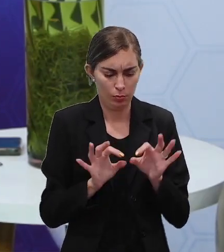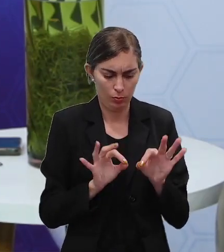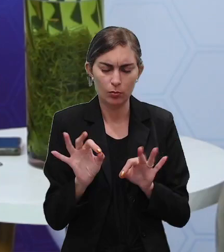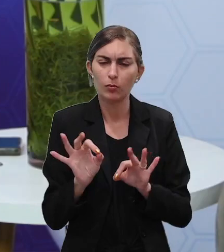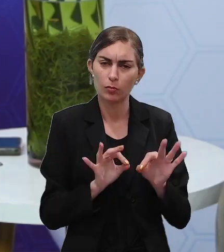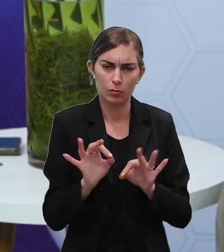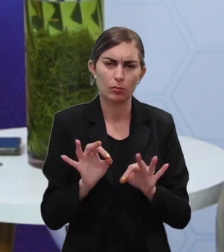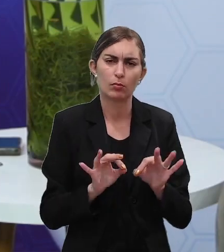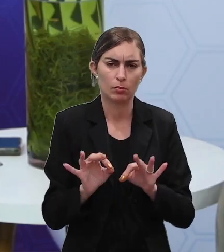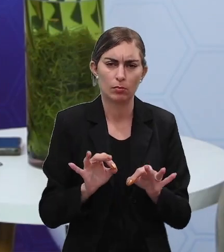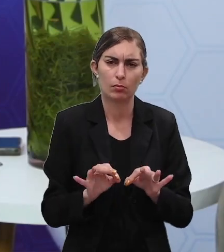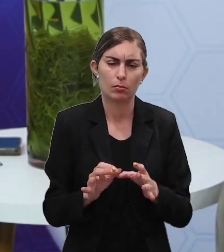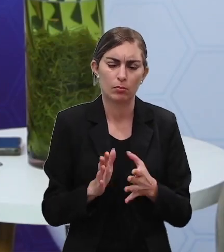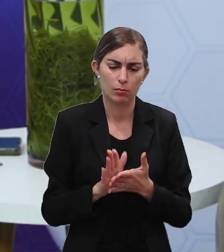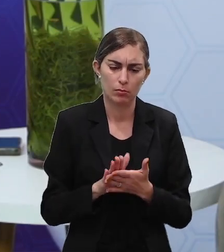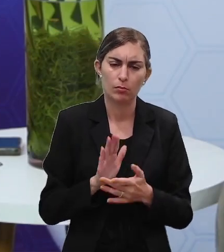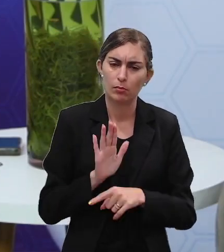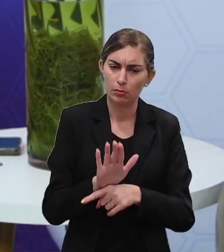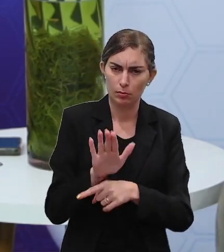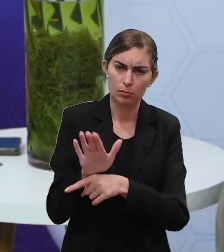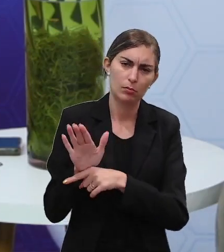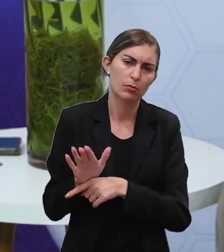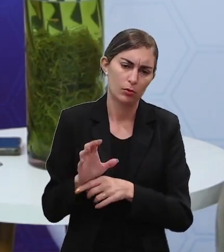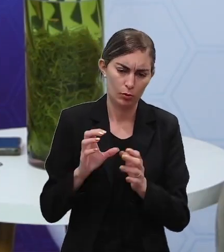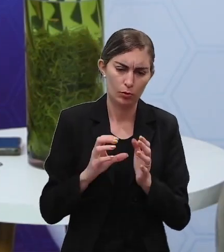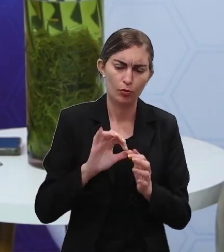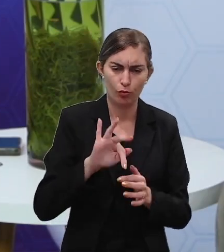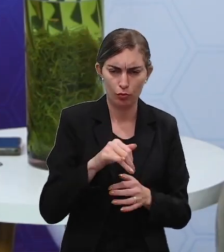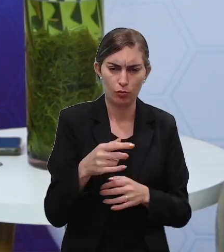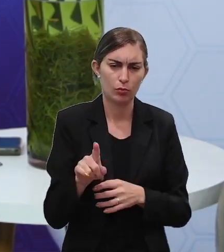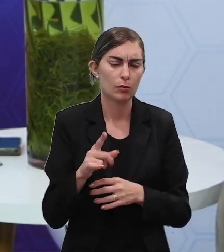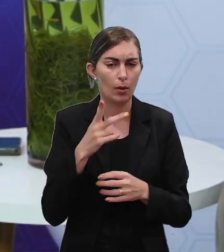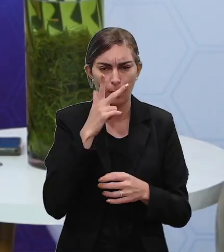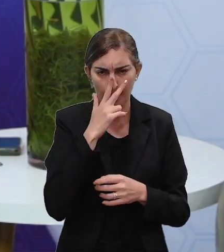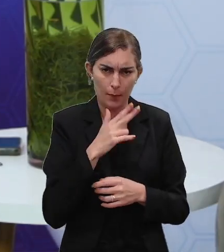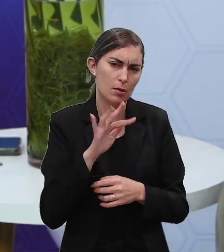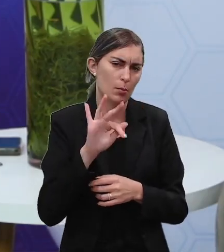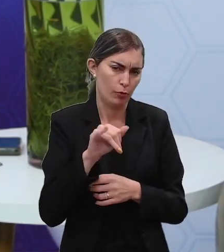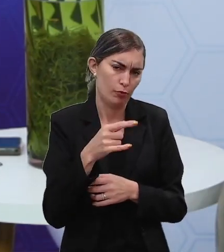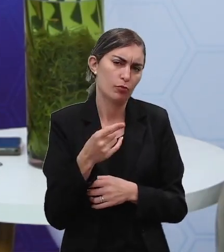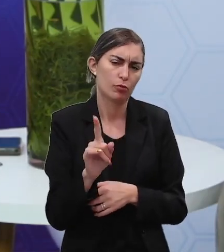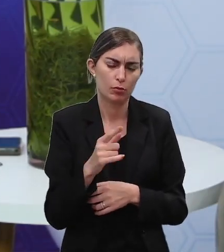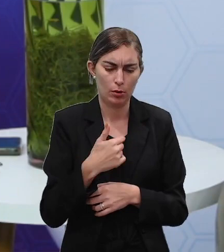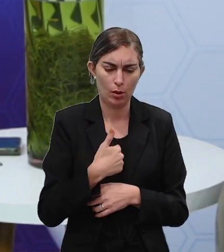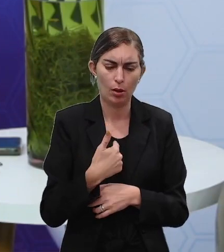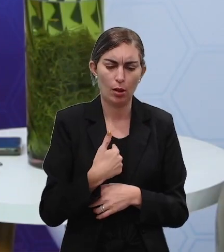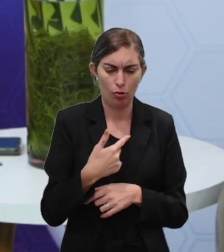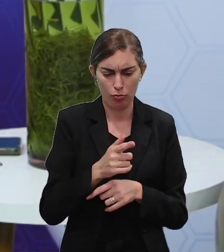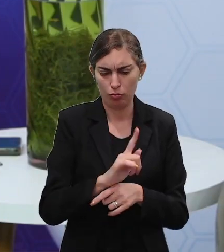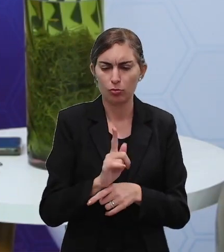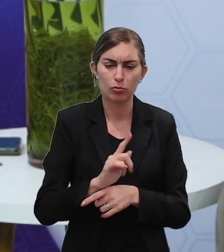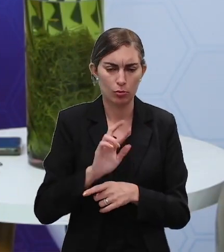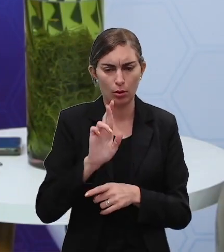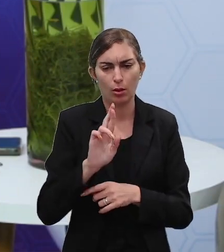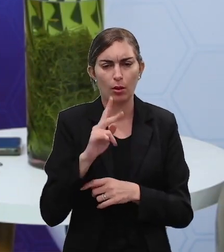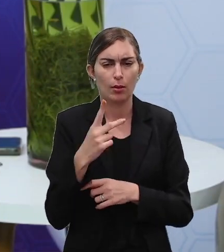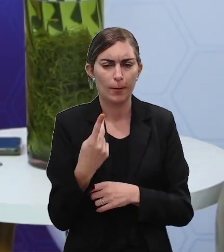construtos que me auxiliam nessa função, né? É a mesma função. Eu sou gestora de recursos